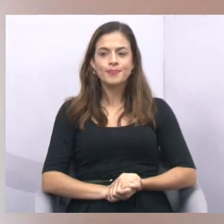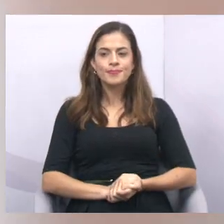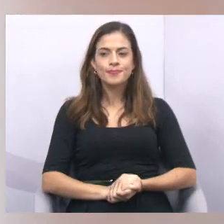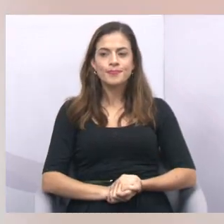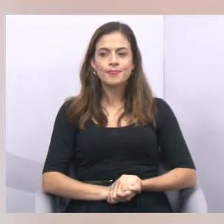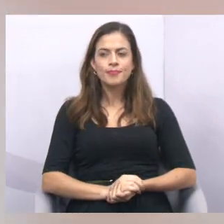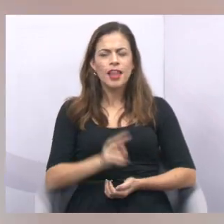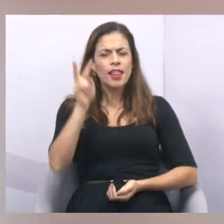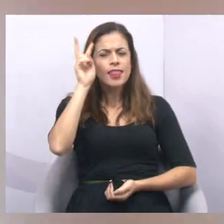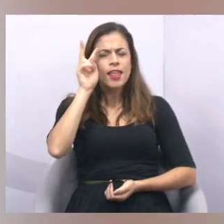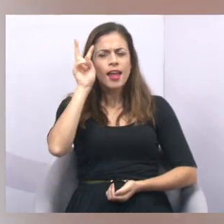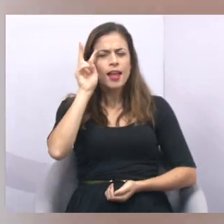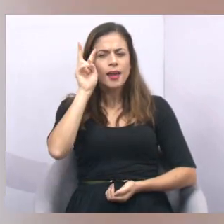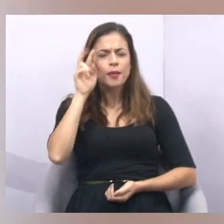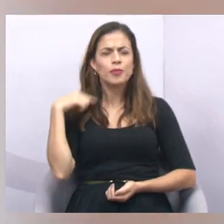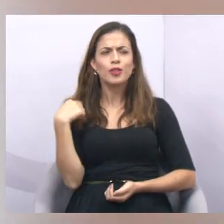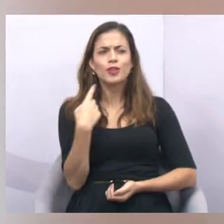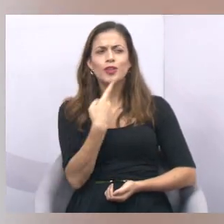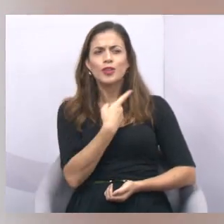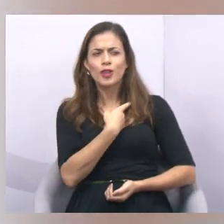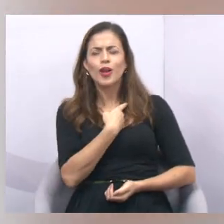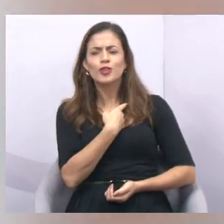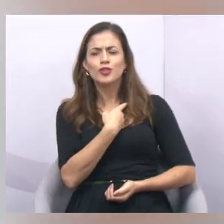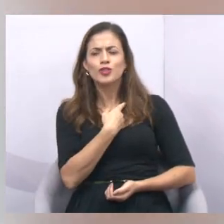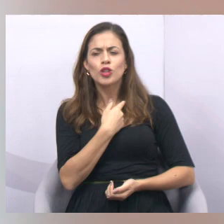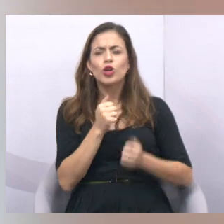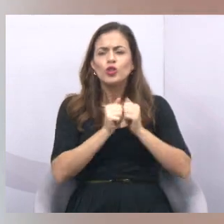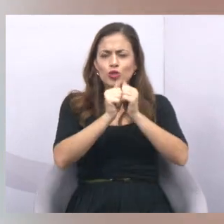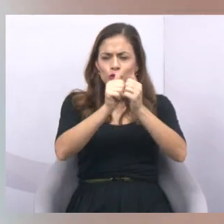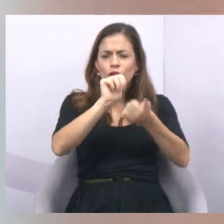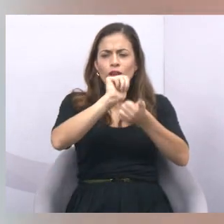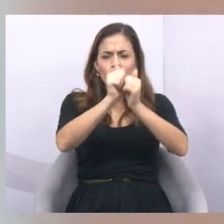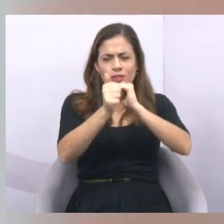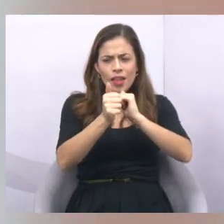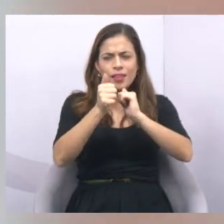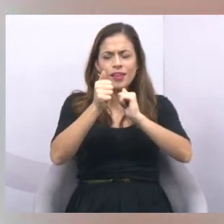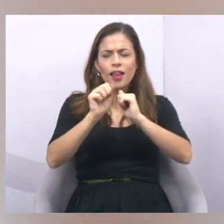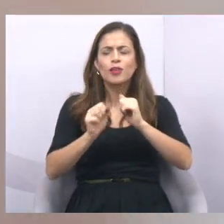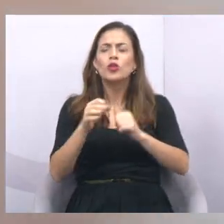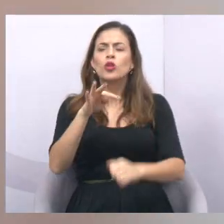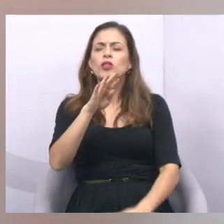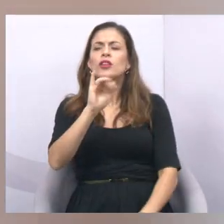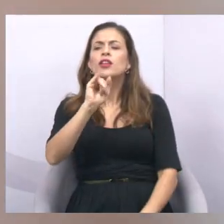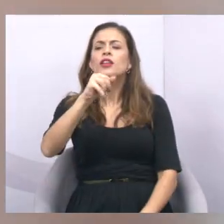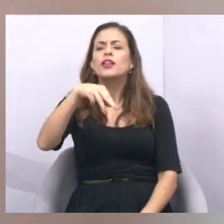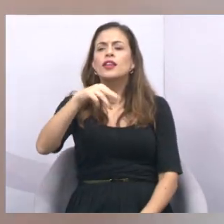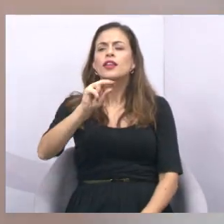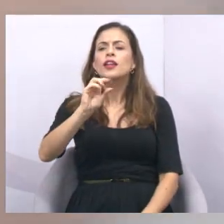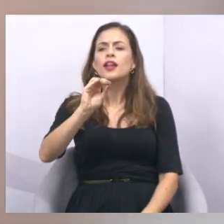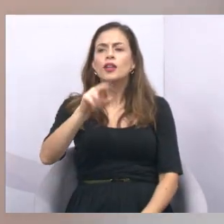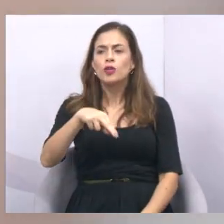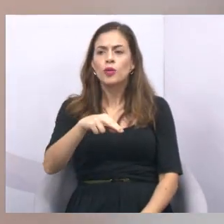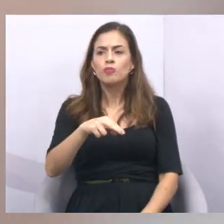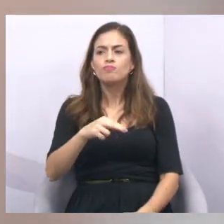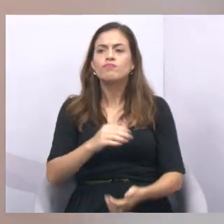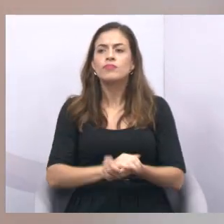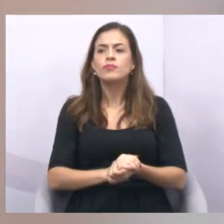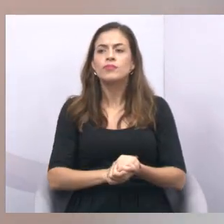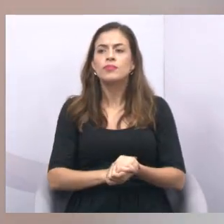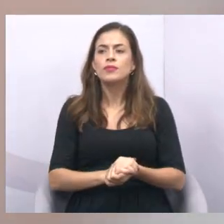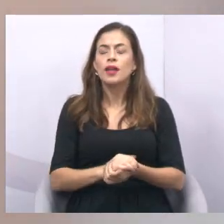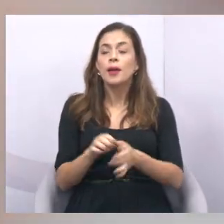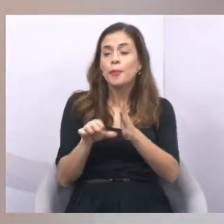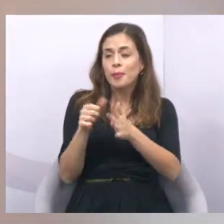E eu lembro quando nós jogamos juntos no Trianon, eu tive uma passagem interessante. Primeiro que você e o Edivar